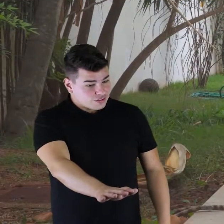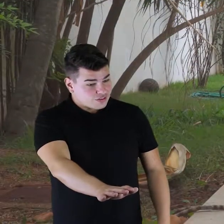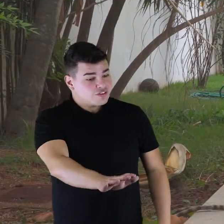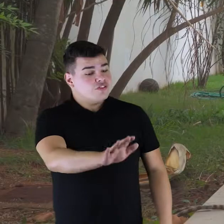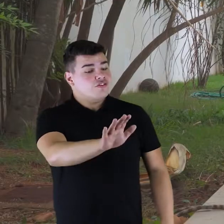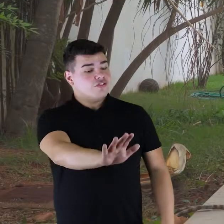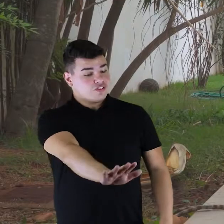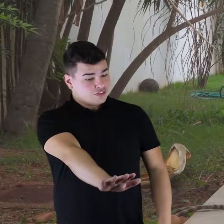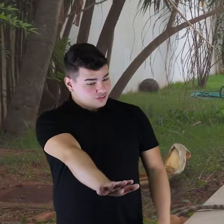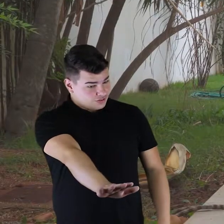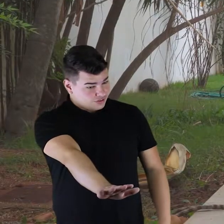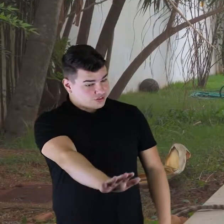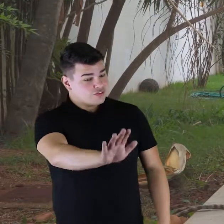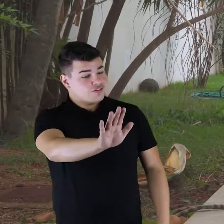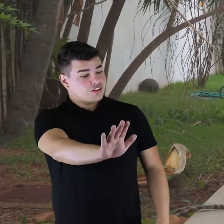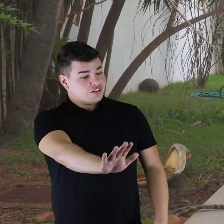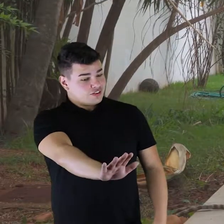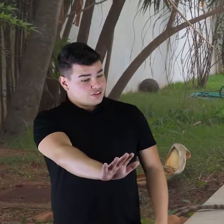Fica.